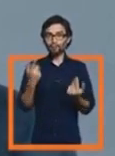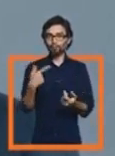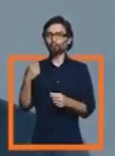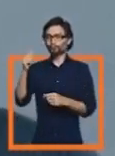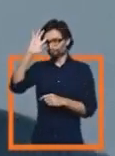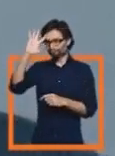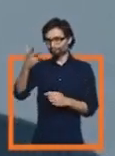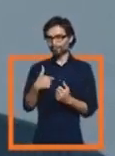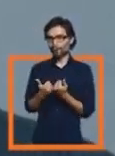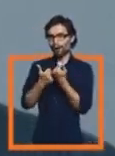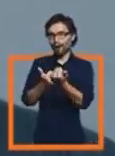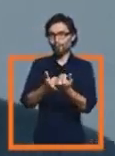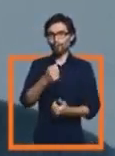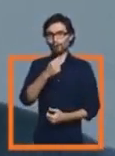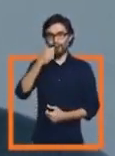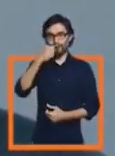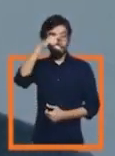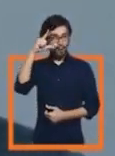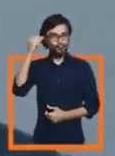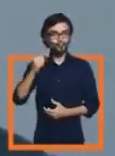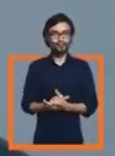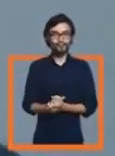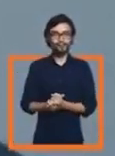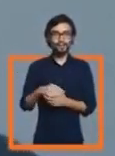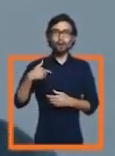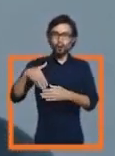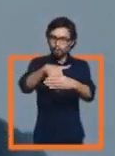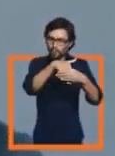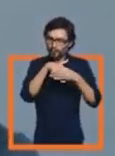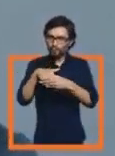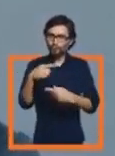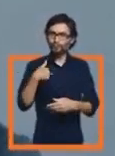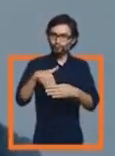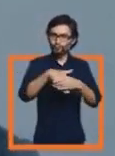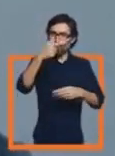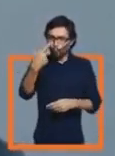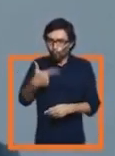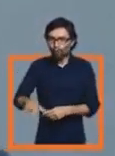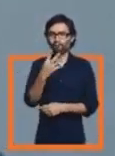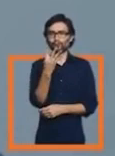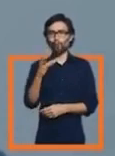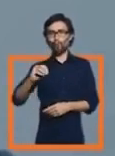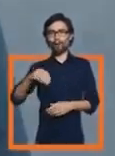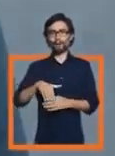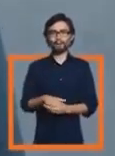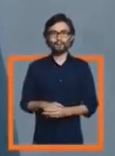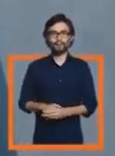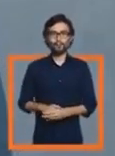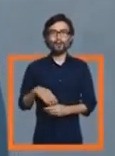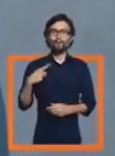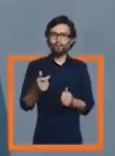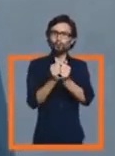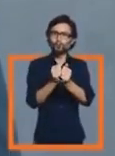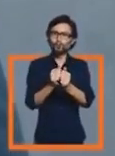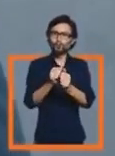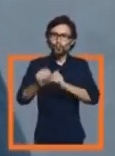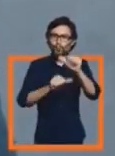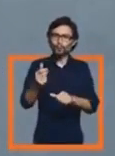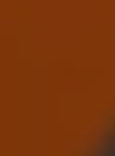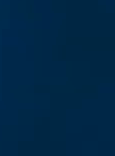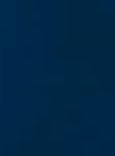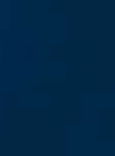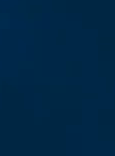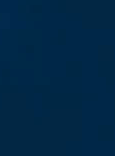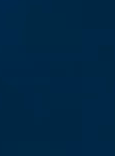isso, é que decidi apoiar o Márcio França. E peço a você que votou em mim, agora vote 40. Vamos juntos, vamos mudar São